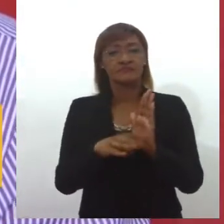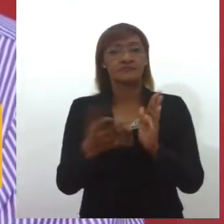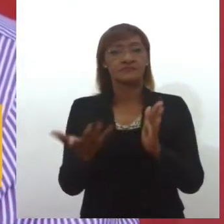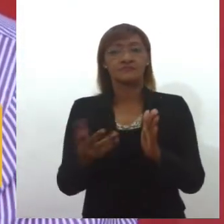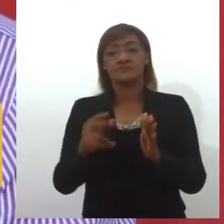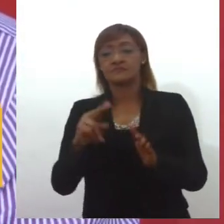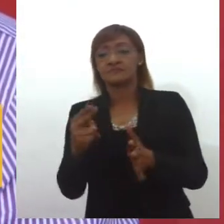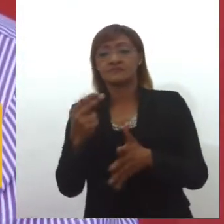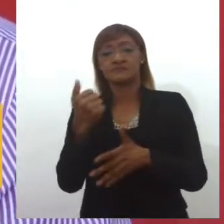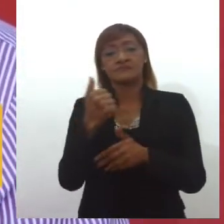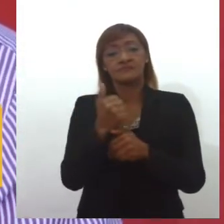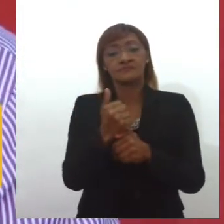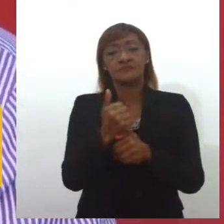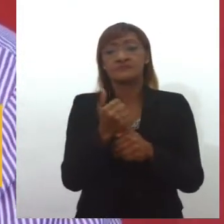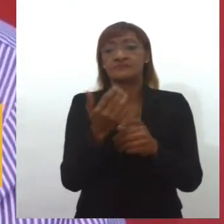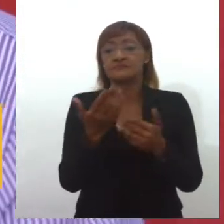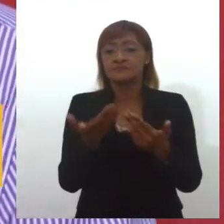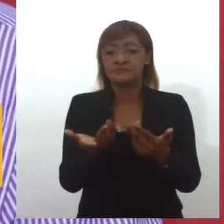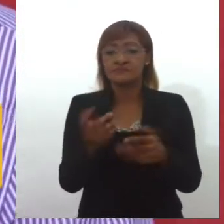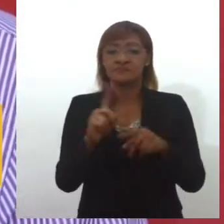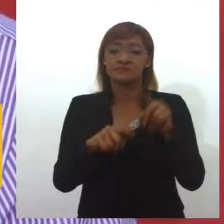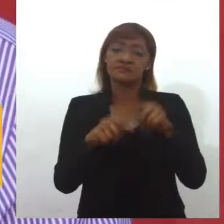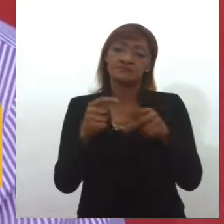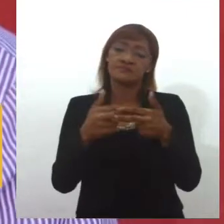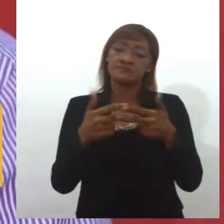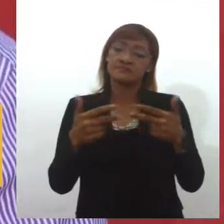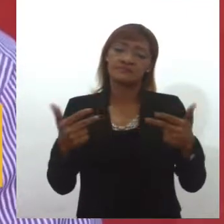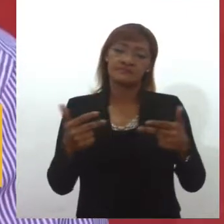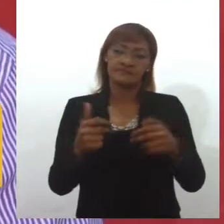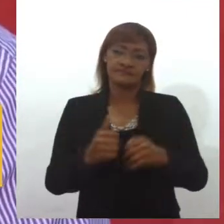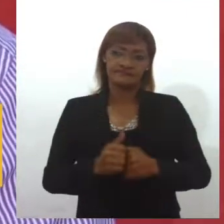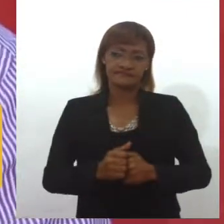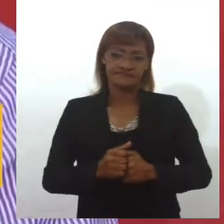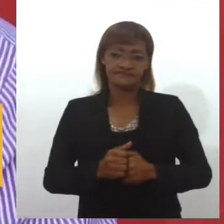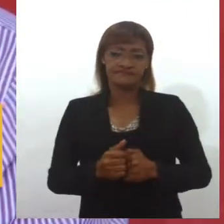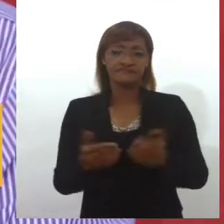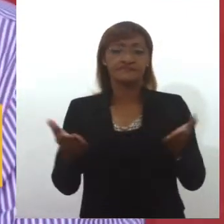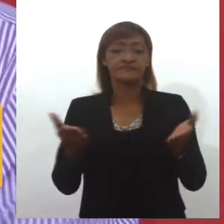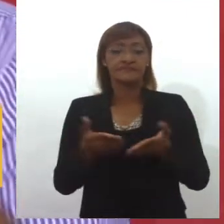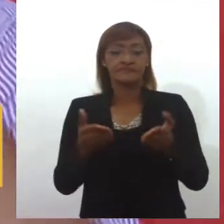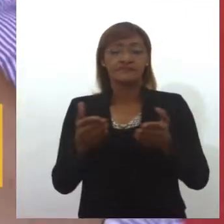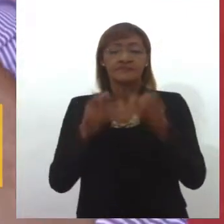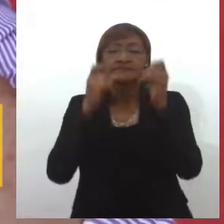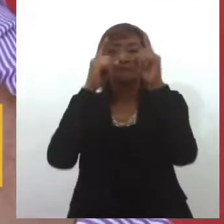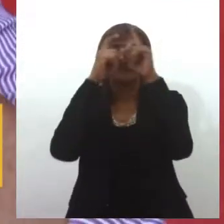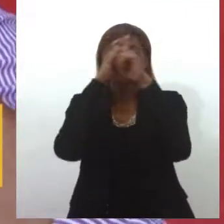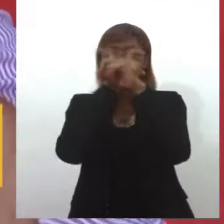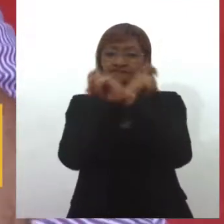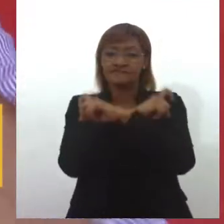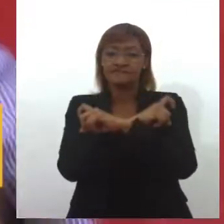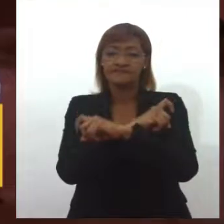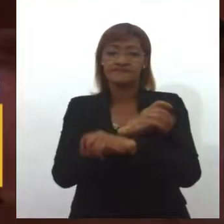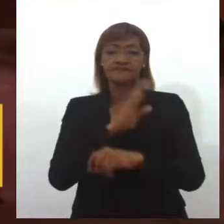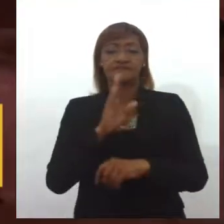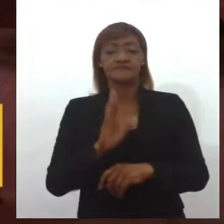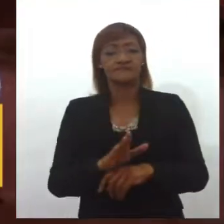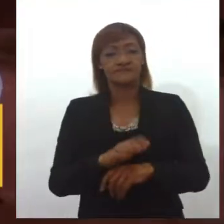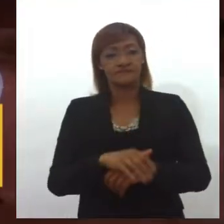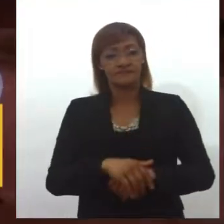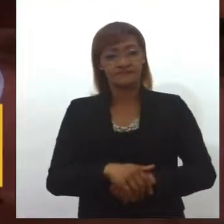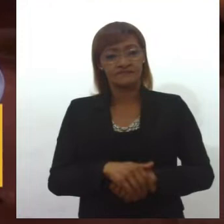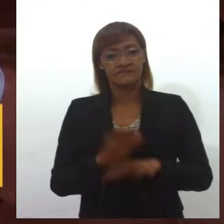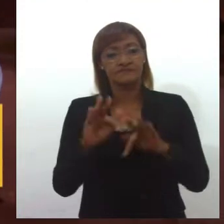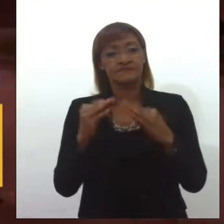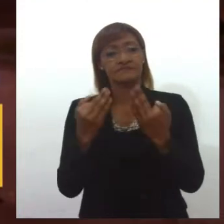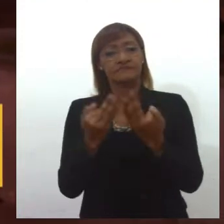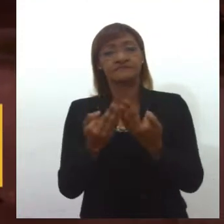substituições. Então a situação para a gente hoje é uma situação tanto que delicada para o planejamento financeiro familiar. Somada às